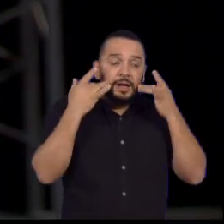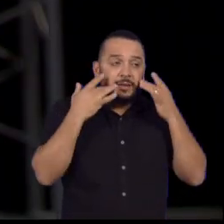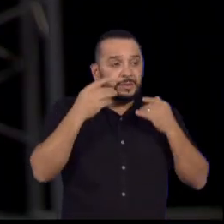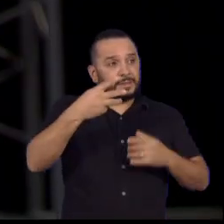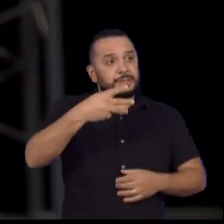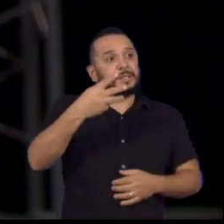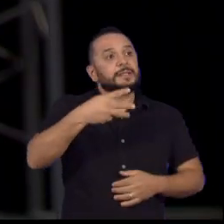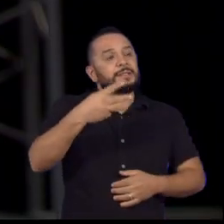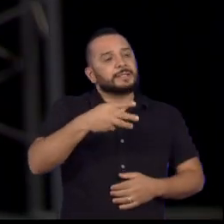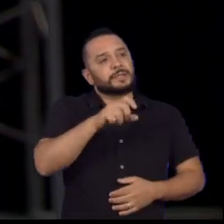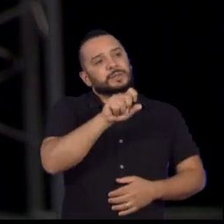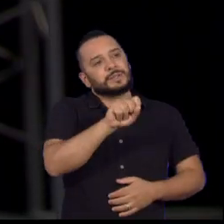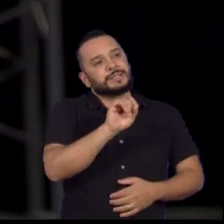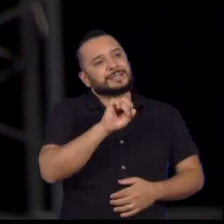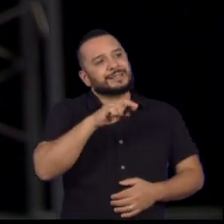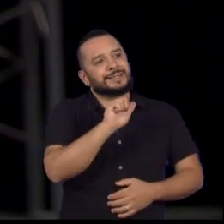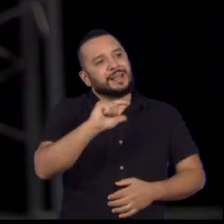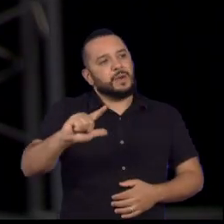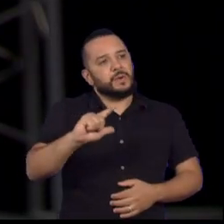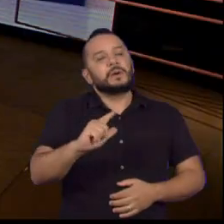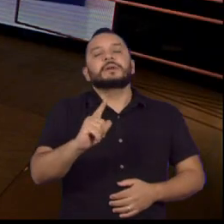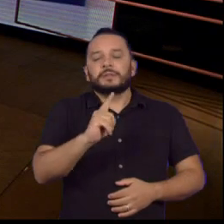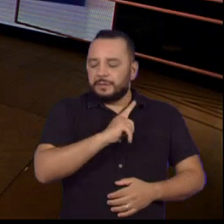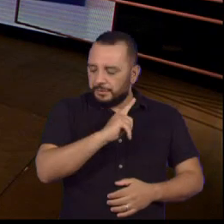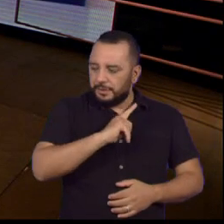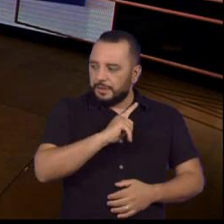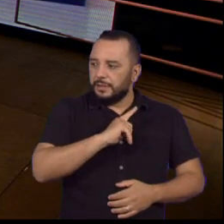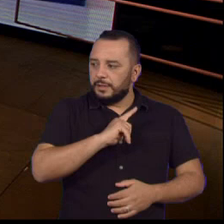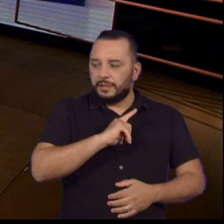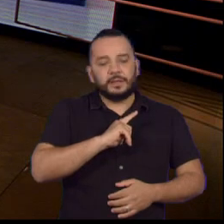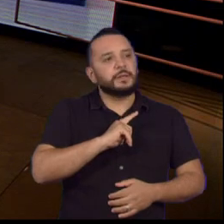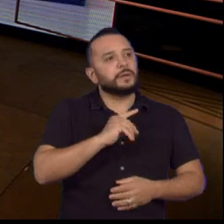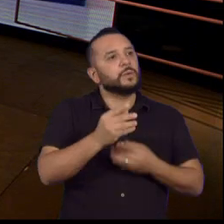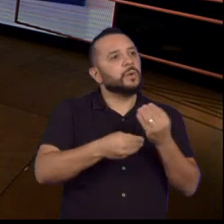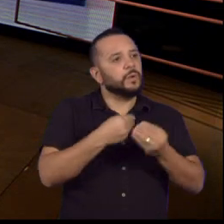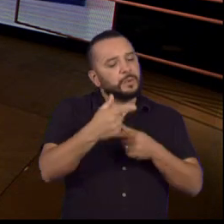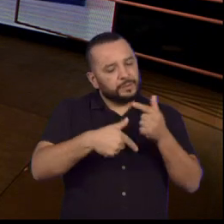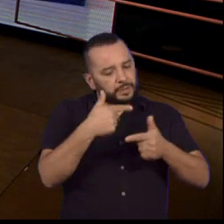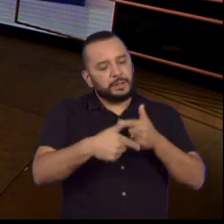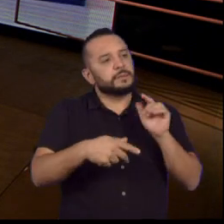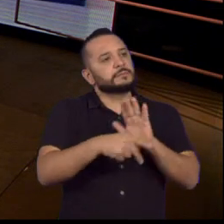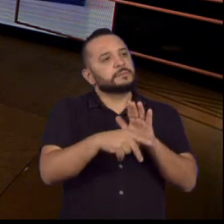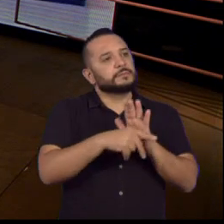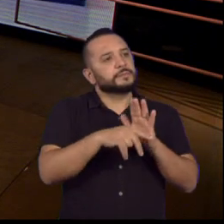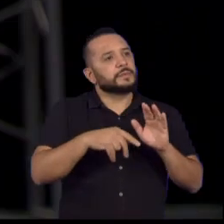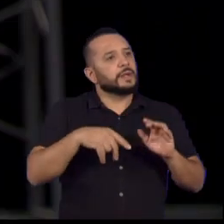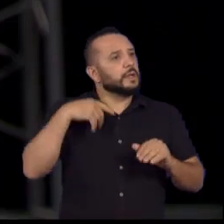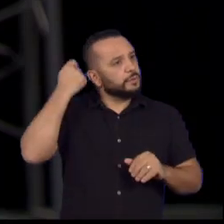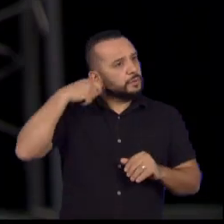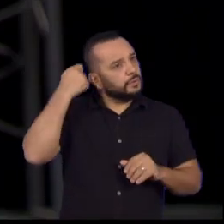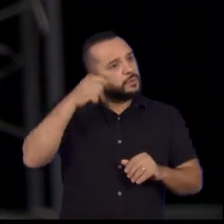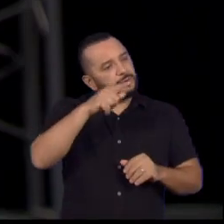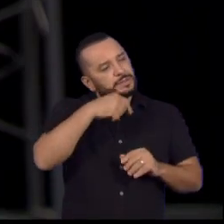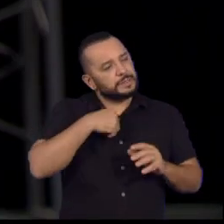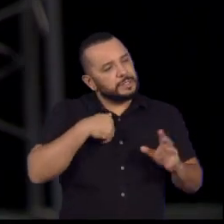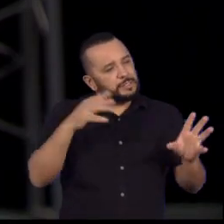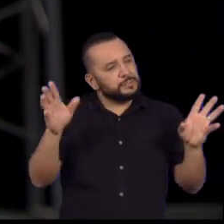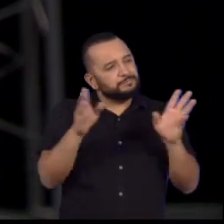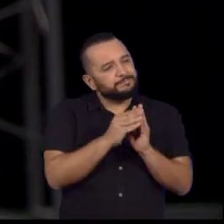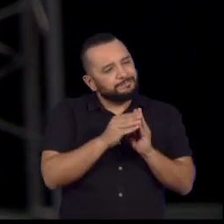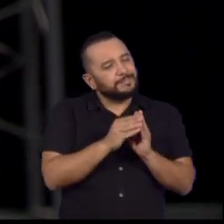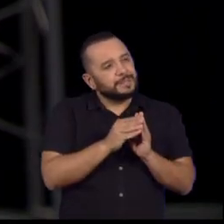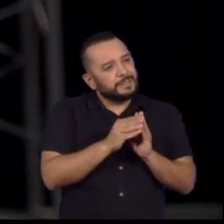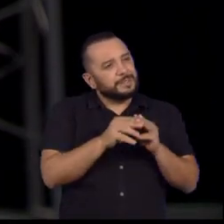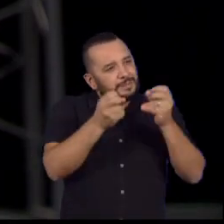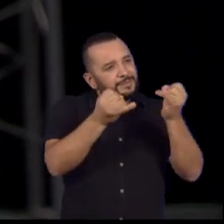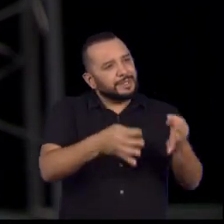cartaz tantos anos, tem uma passagem belíssima falando sobre esse ofício do ator. Então, queria que você deixasse